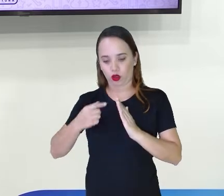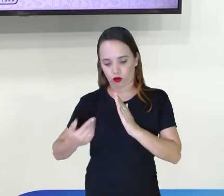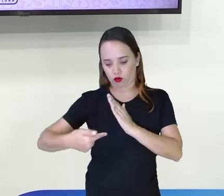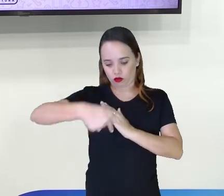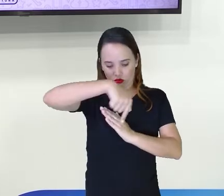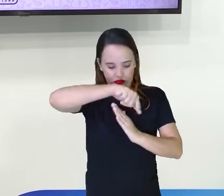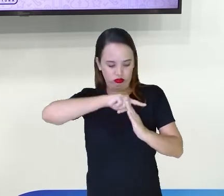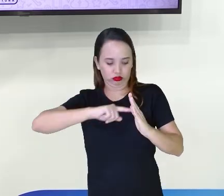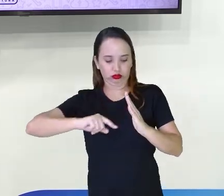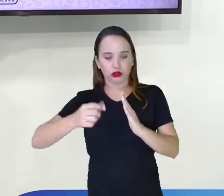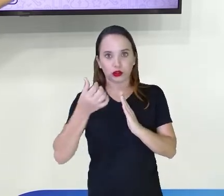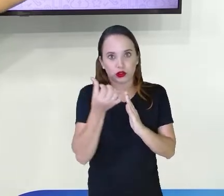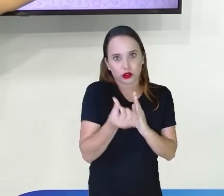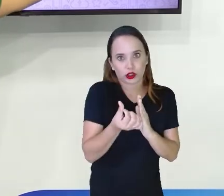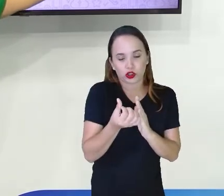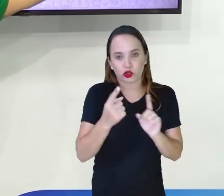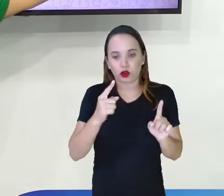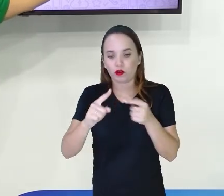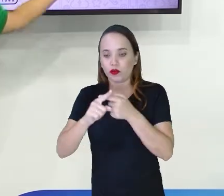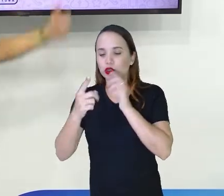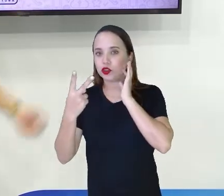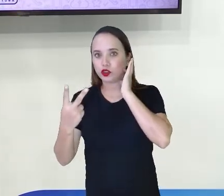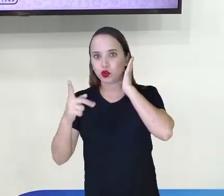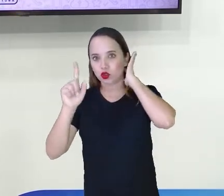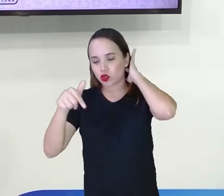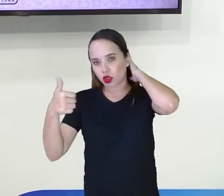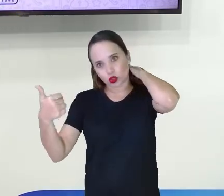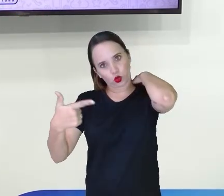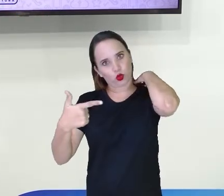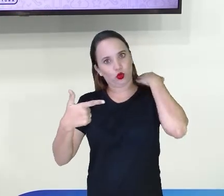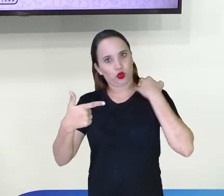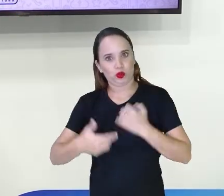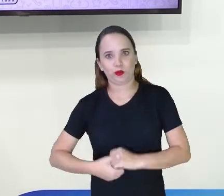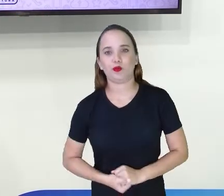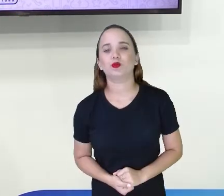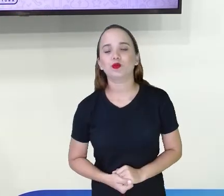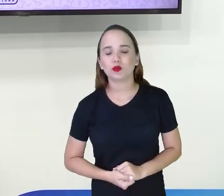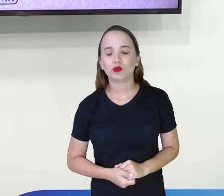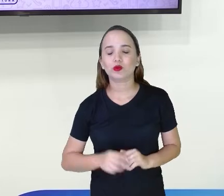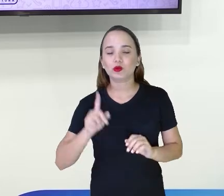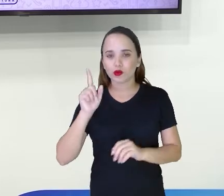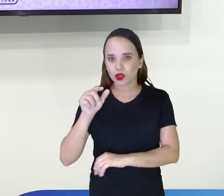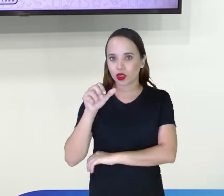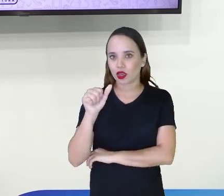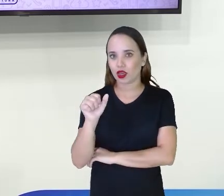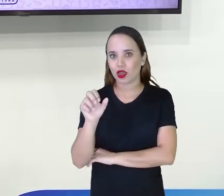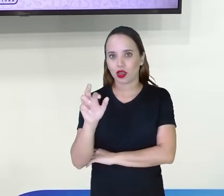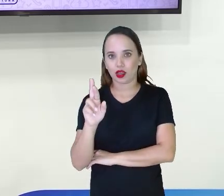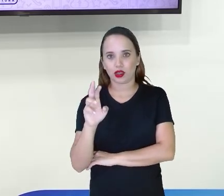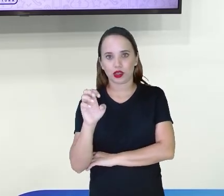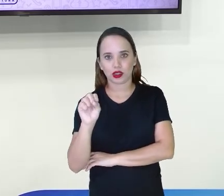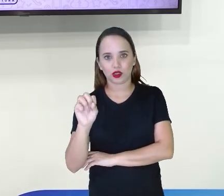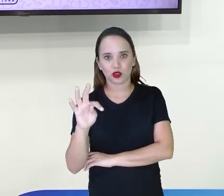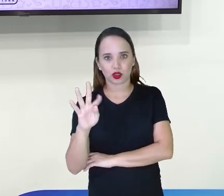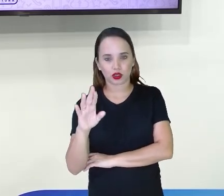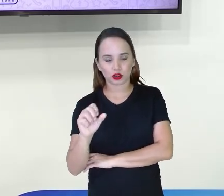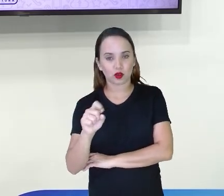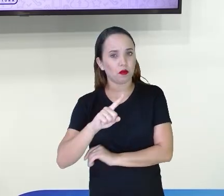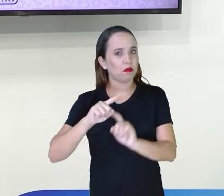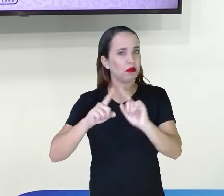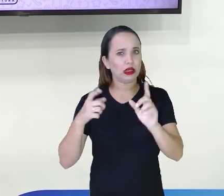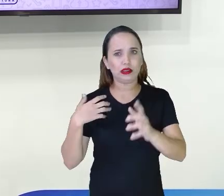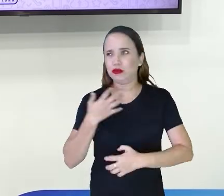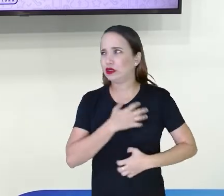laterais vezes 2, 12, que é a quantidade de arestas. Mas não se angustia se não